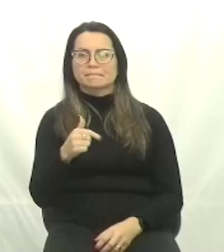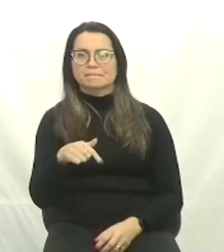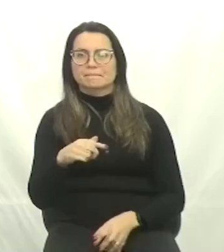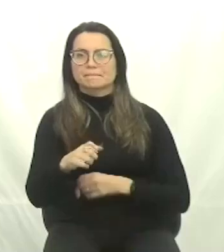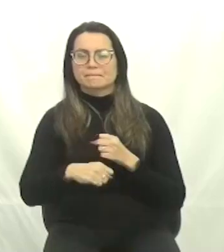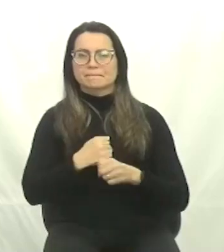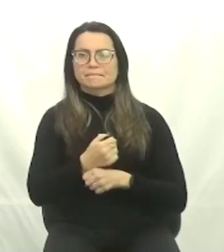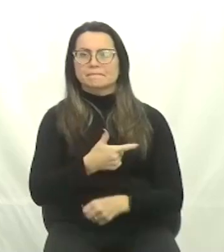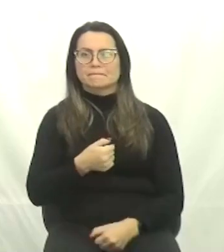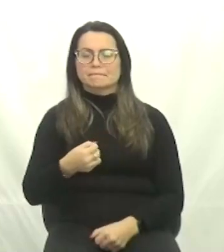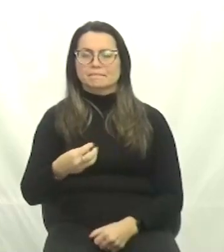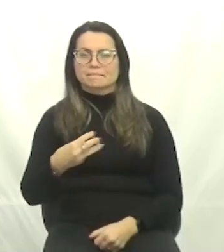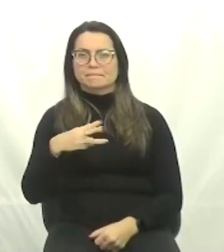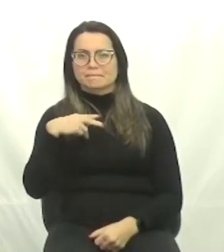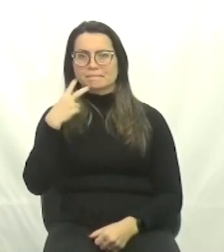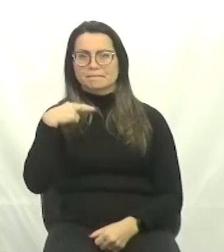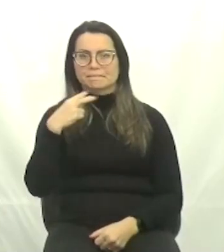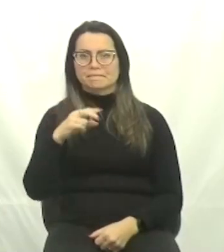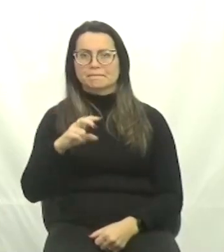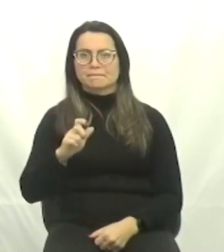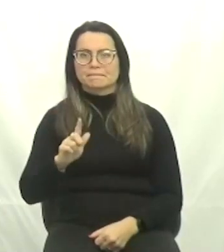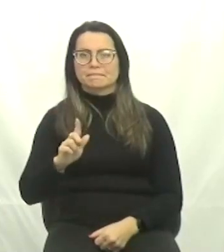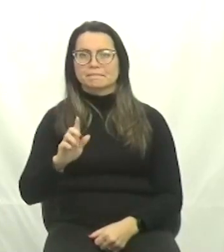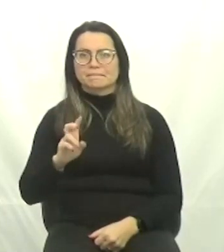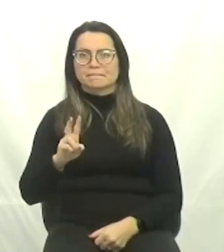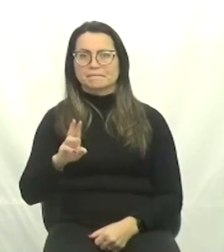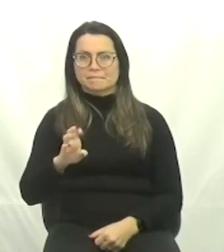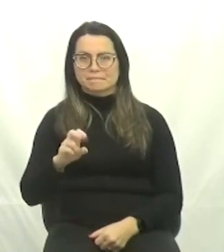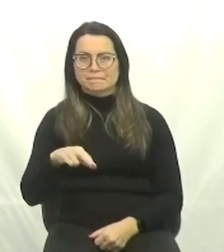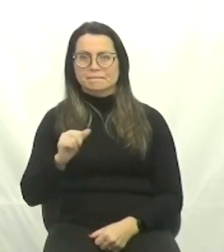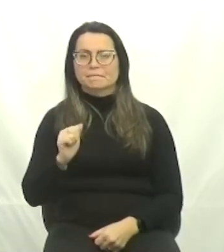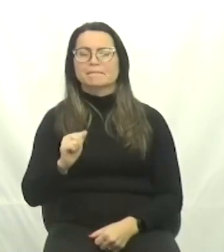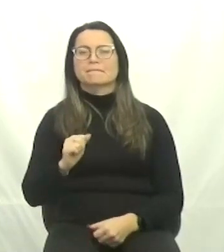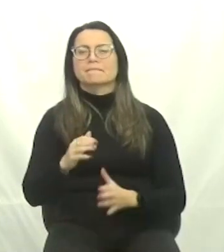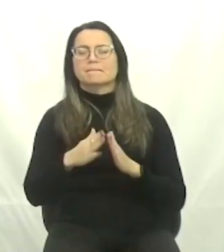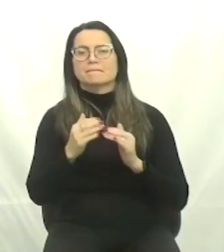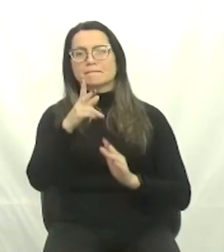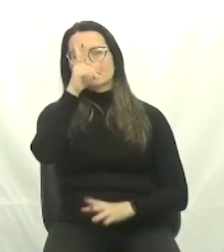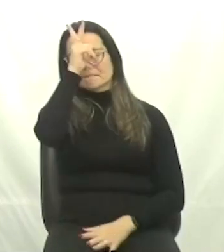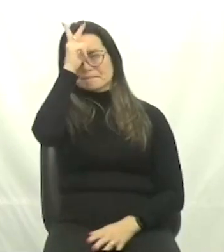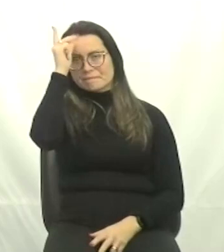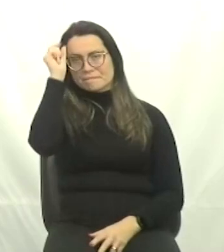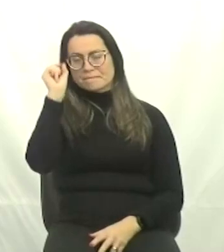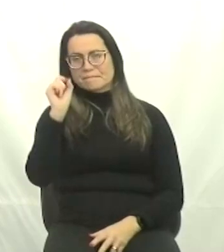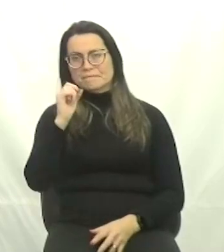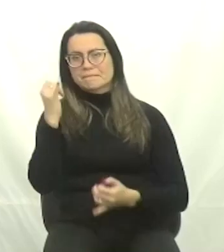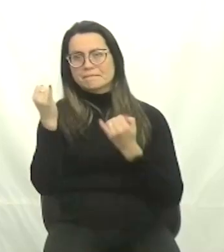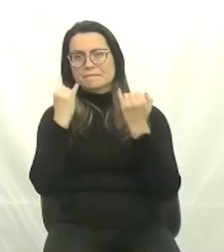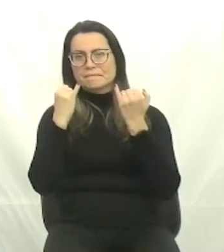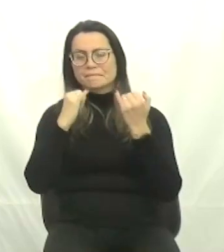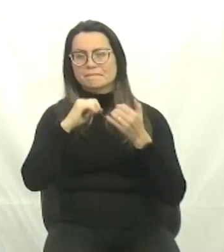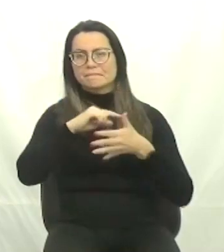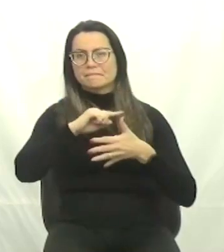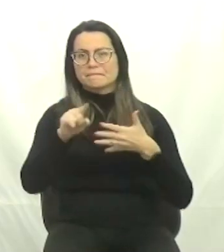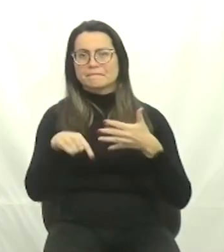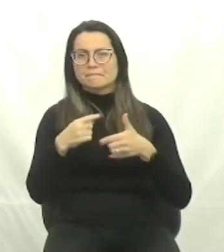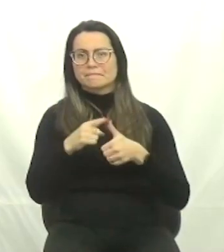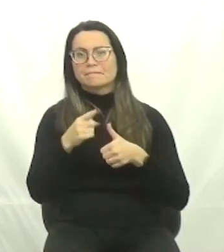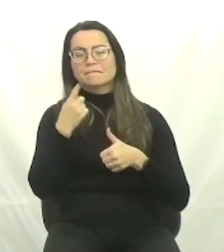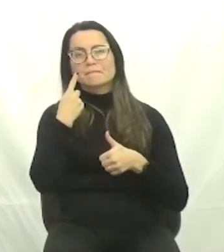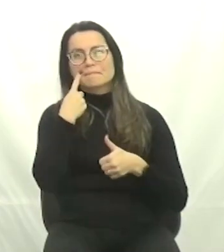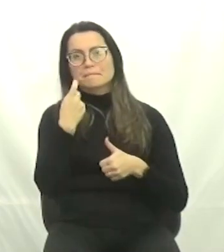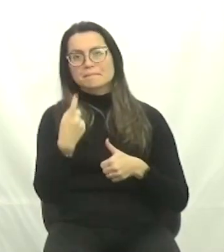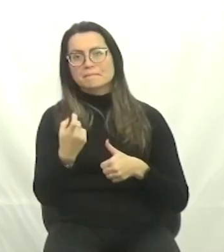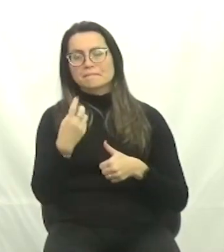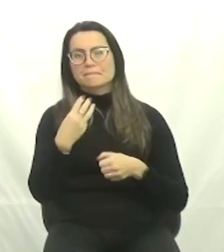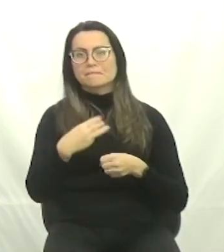357/2023, autora Giovana Vitor Mondado. Envio de expediente ao chefe do Poder Executivo Municipal para que informe se há interesse do município em